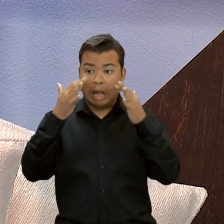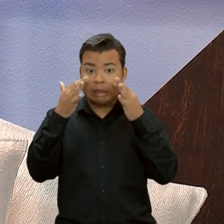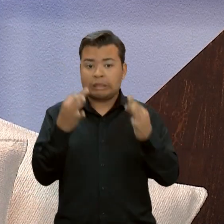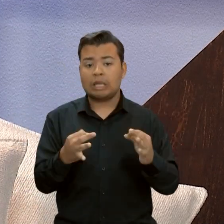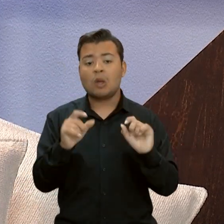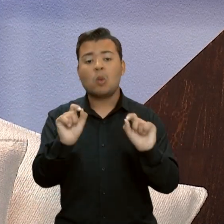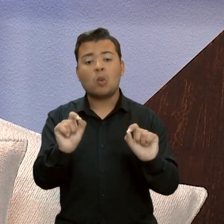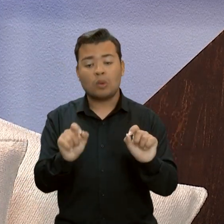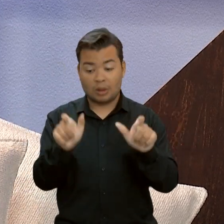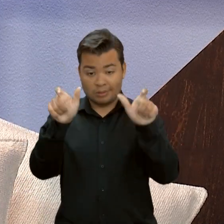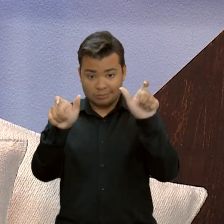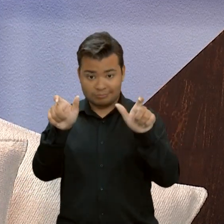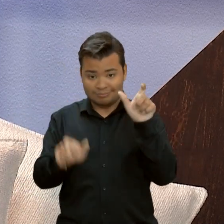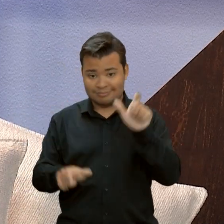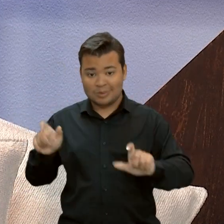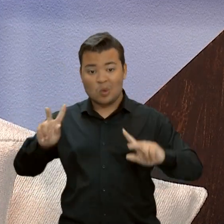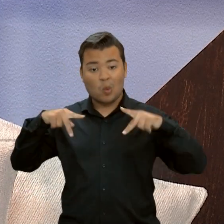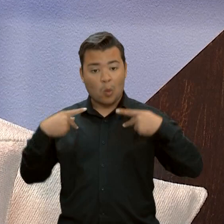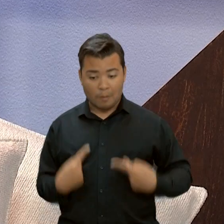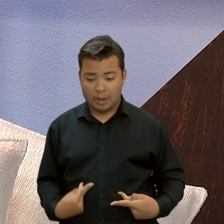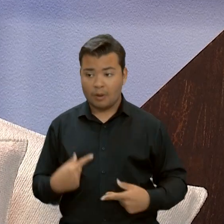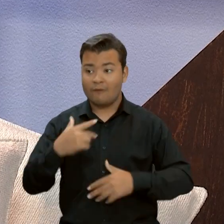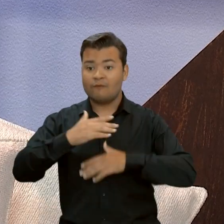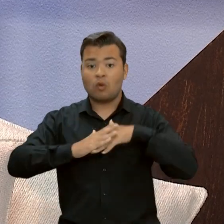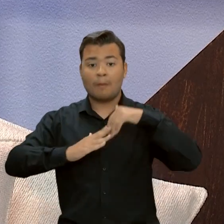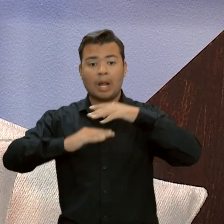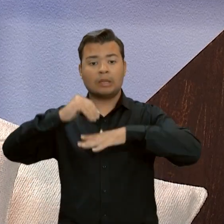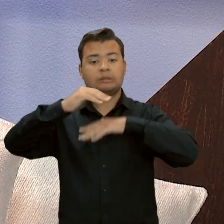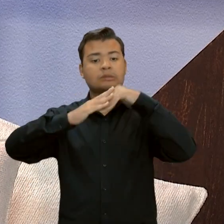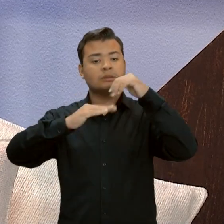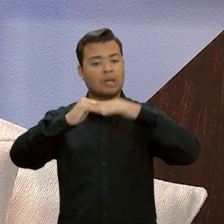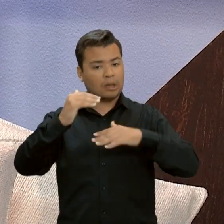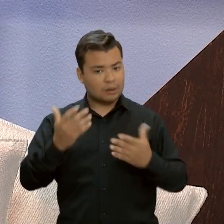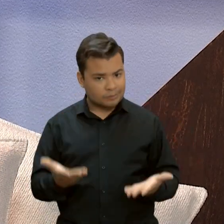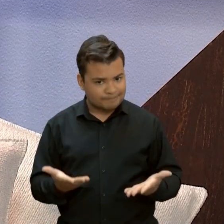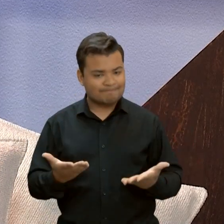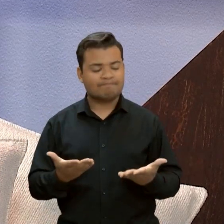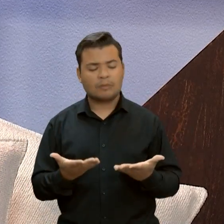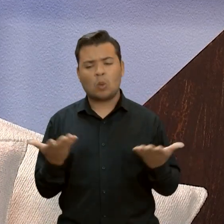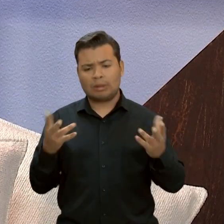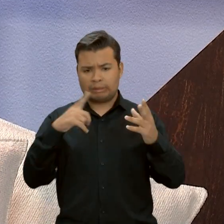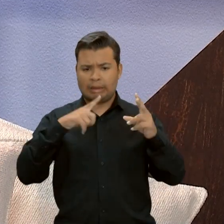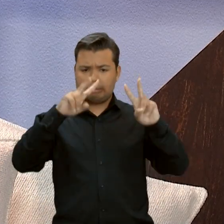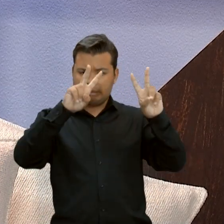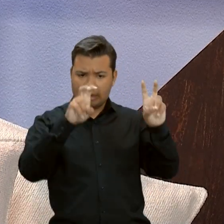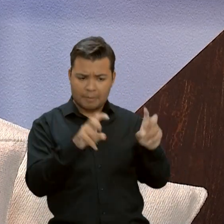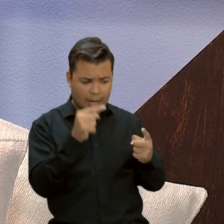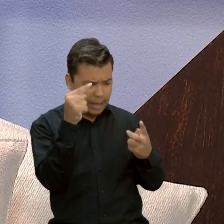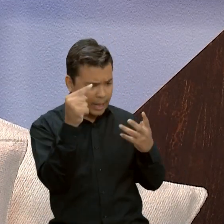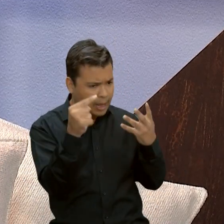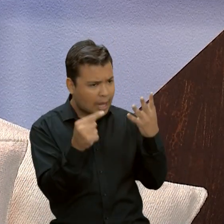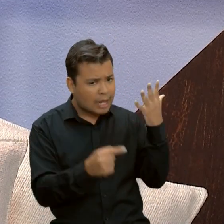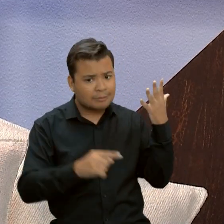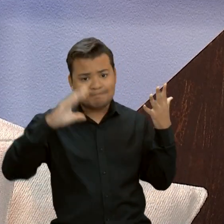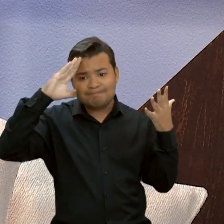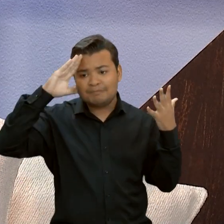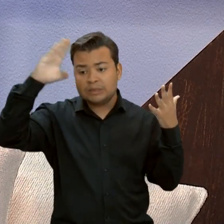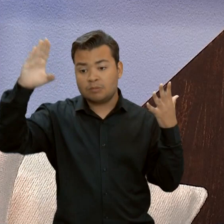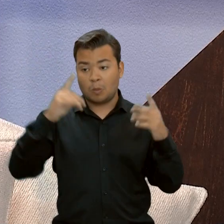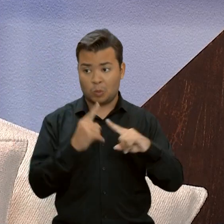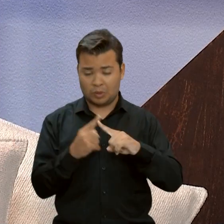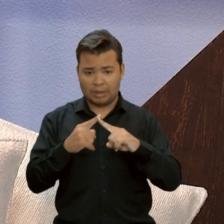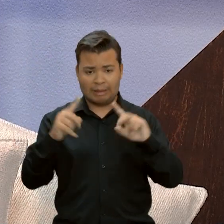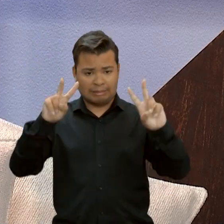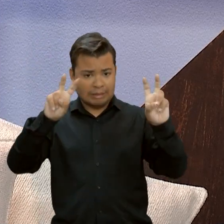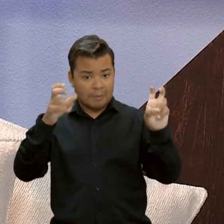humana. E aí, hoje acho que nós vamos trabalhar aqui com algumas questões muito fundamentais para pensar esse tema que é complexo,